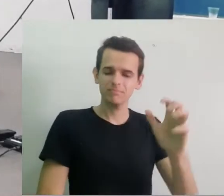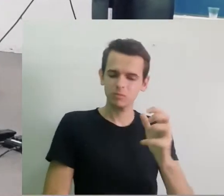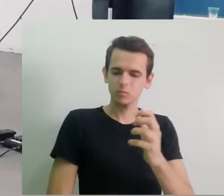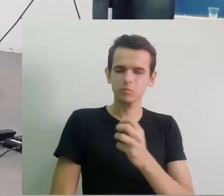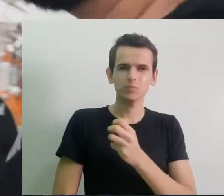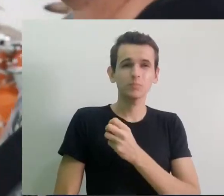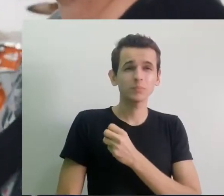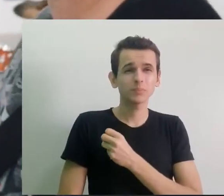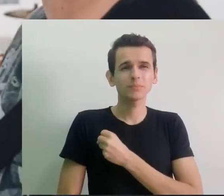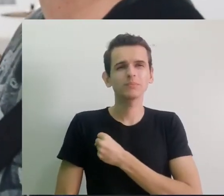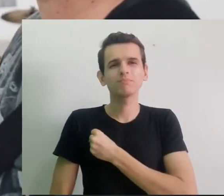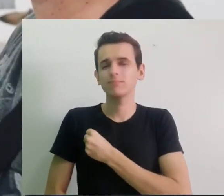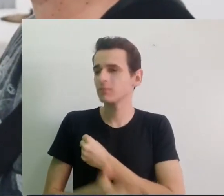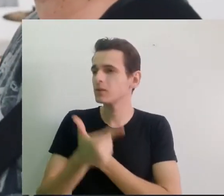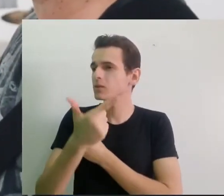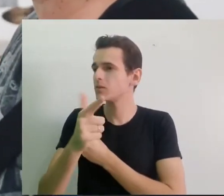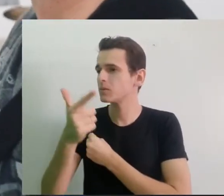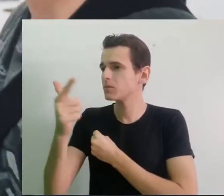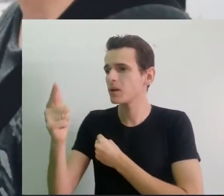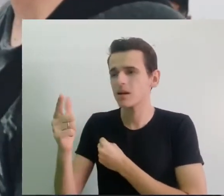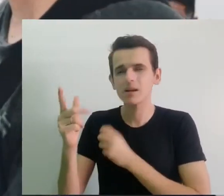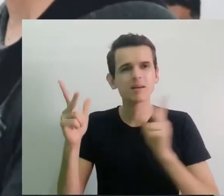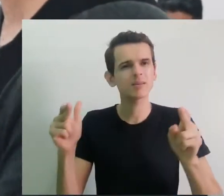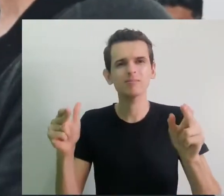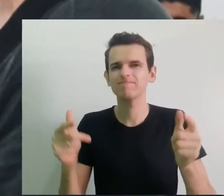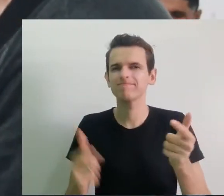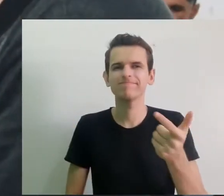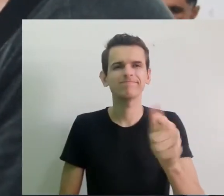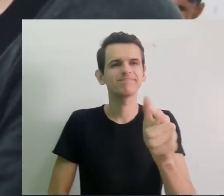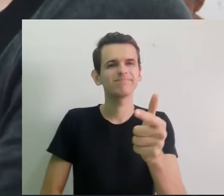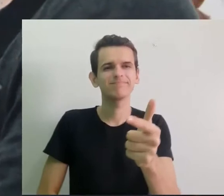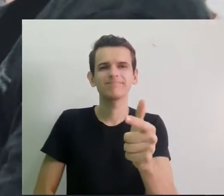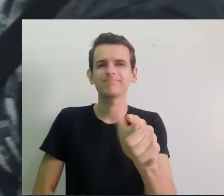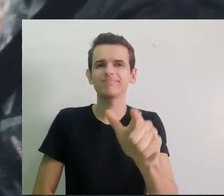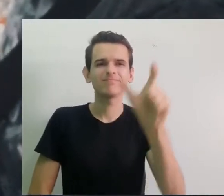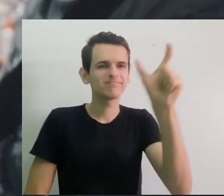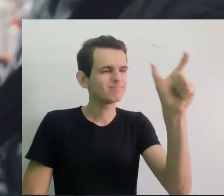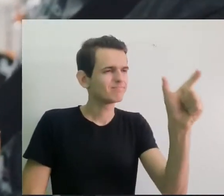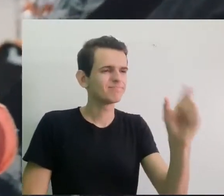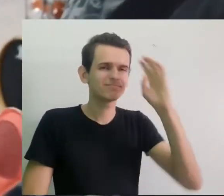Salvador, outro igual não há.